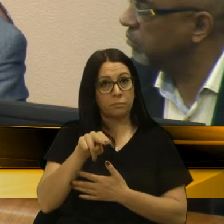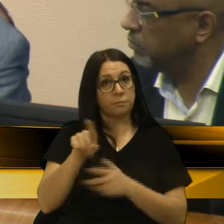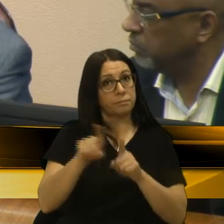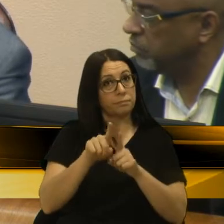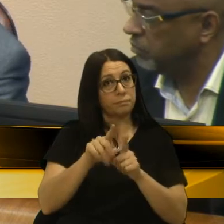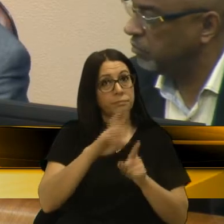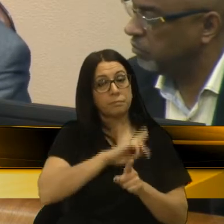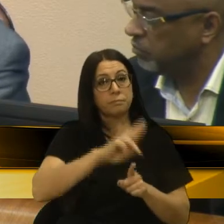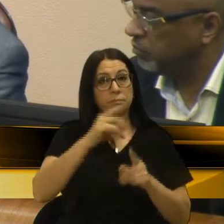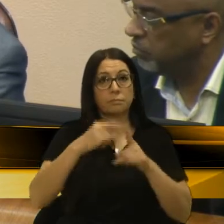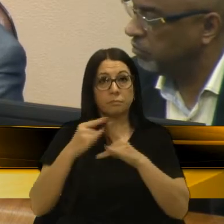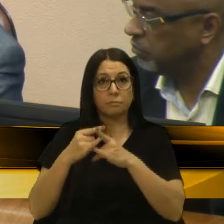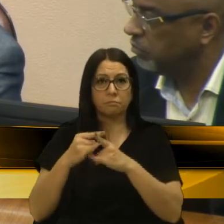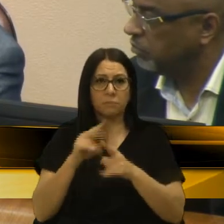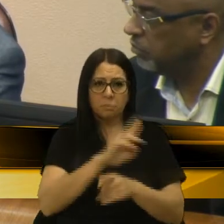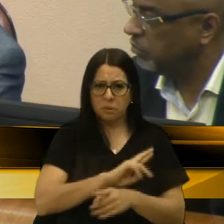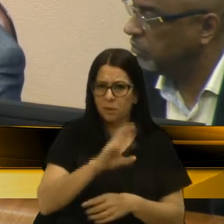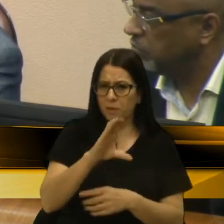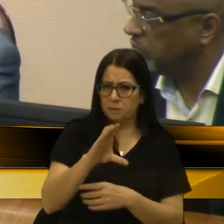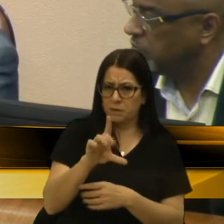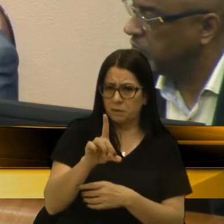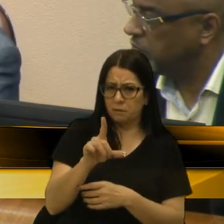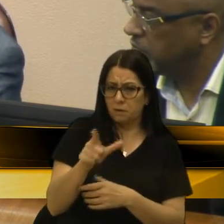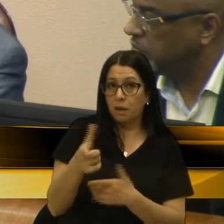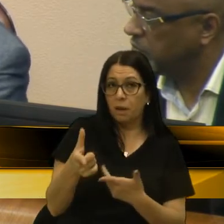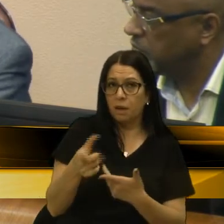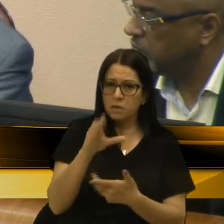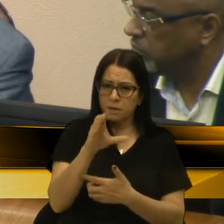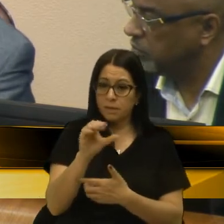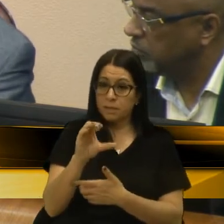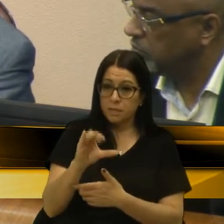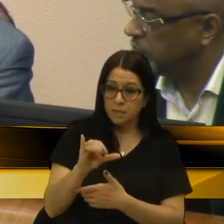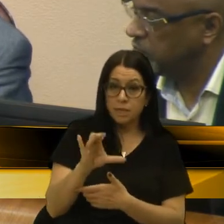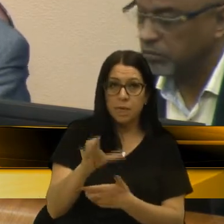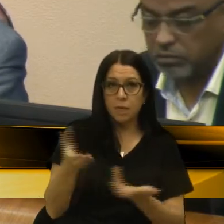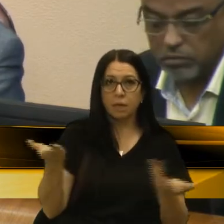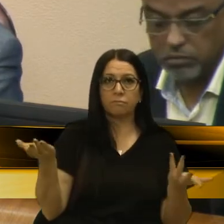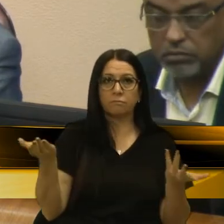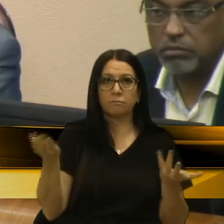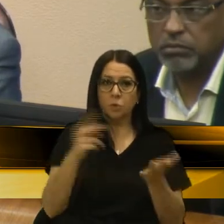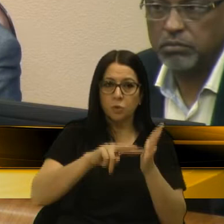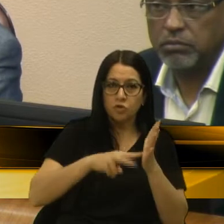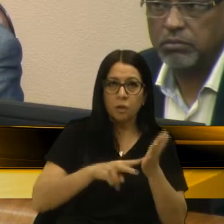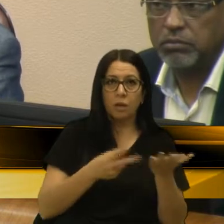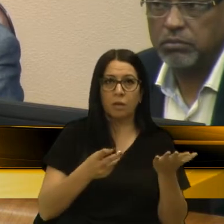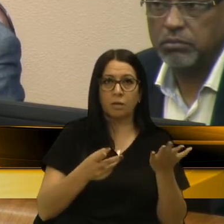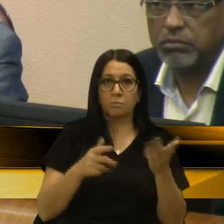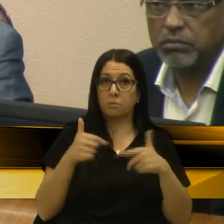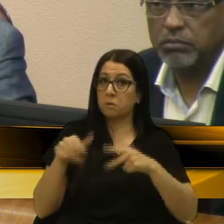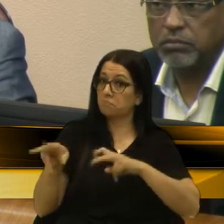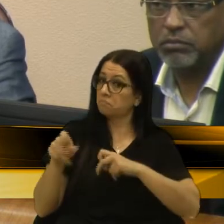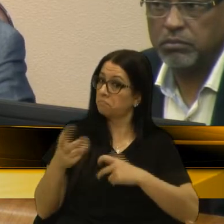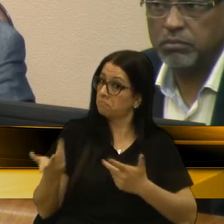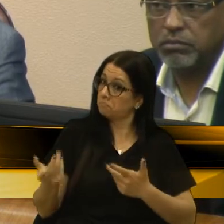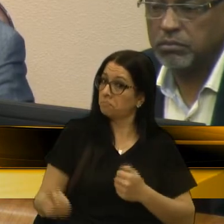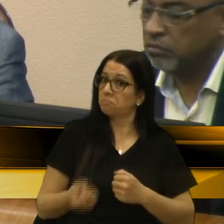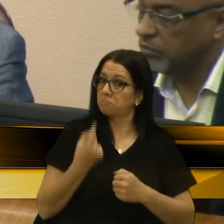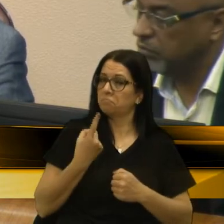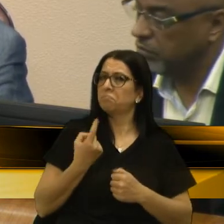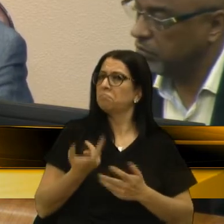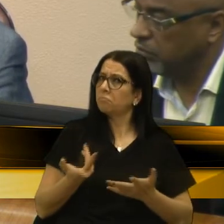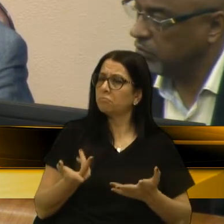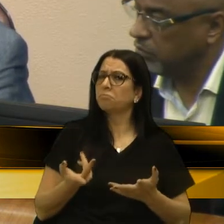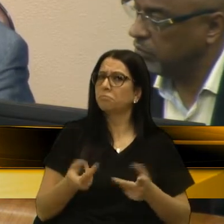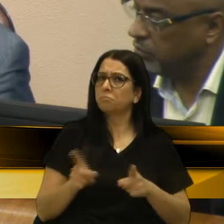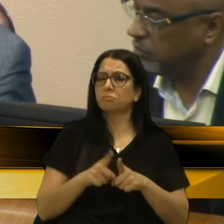está falando isso em nome do CDL, está falando isso em nome da SIC, está se falando isso em nome dos sindicatos trabalhadores rurais. Isso me causa bastante estranheza e